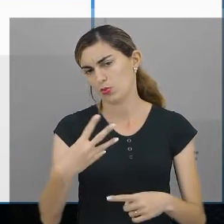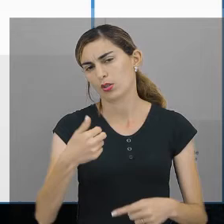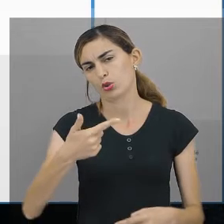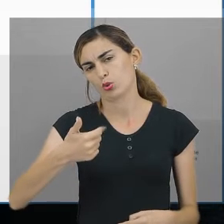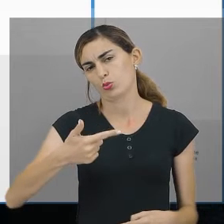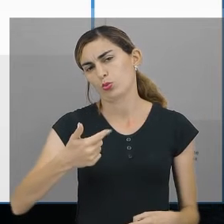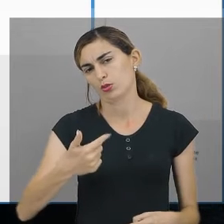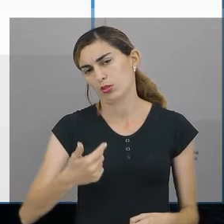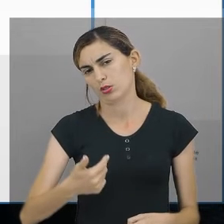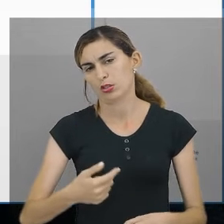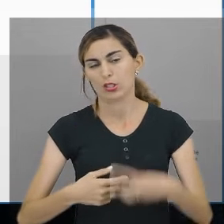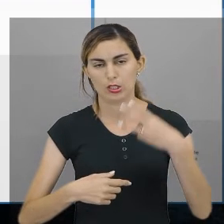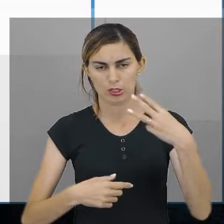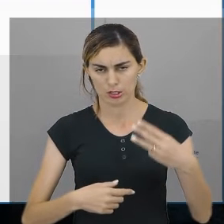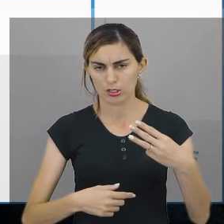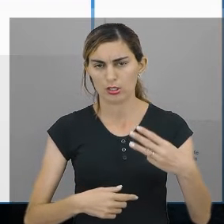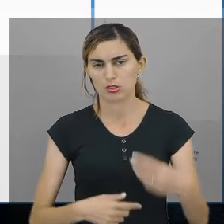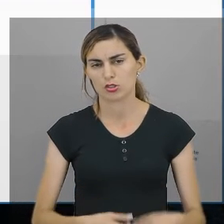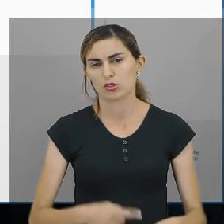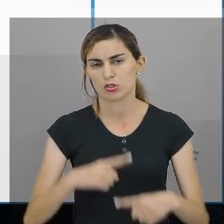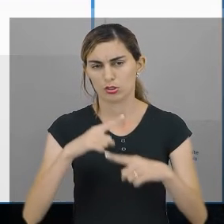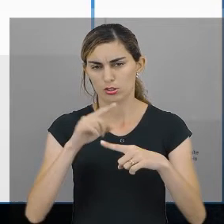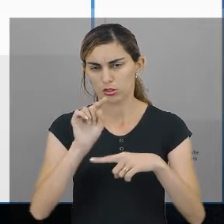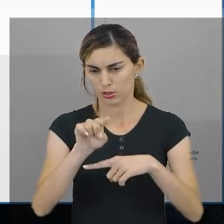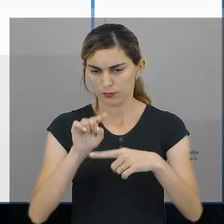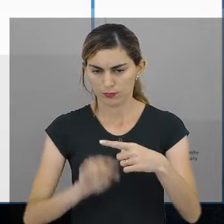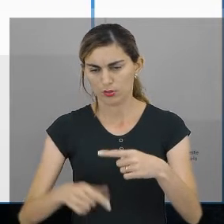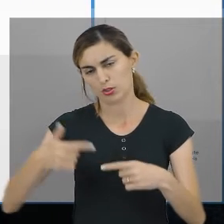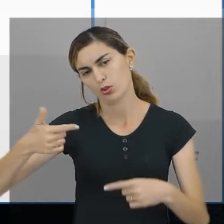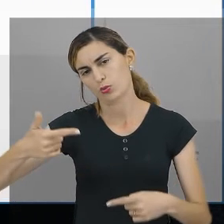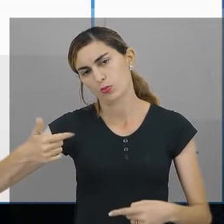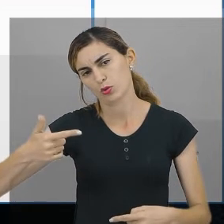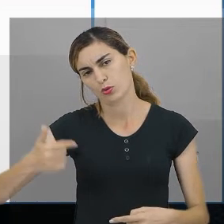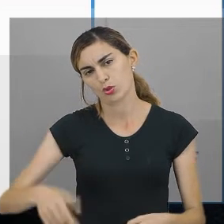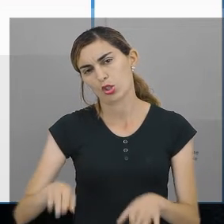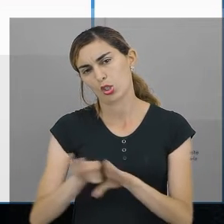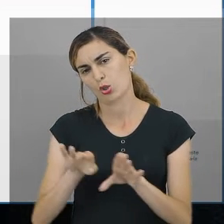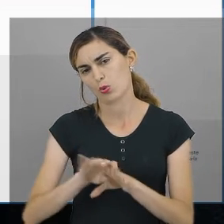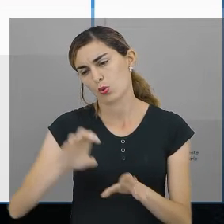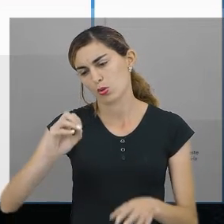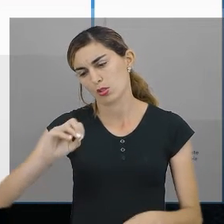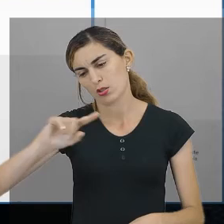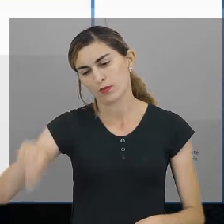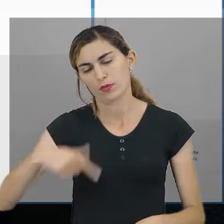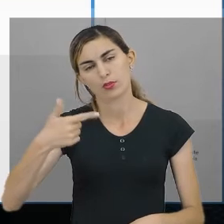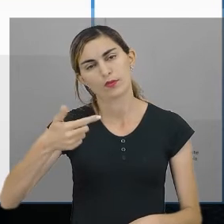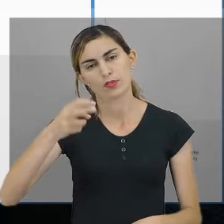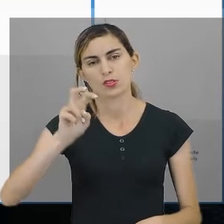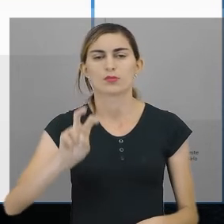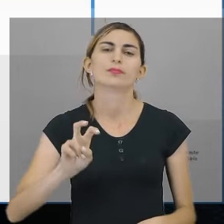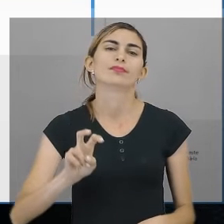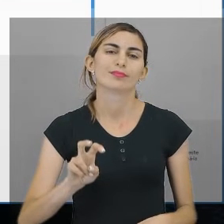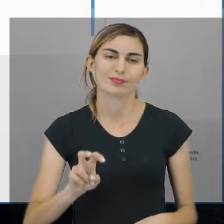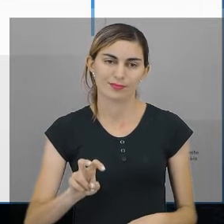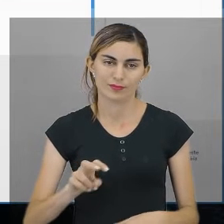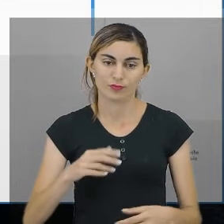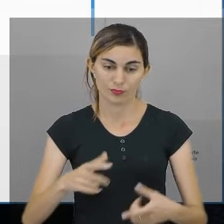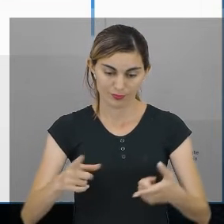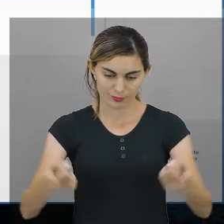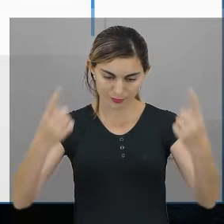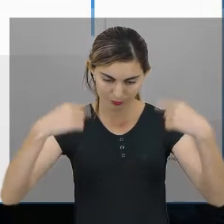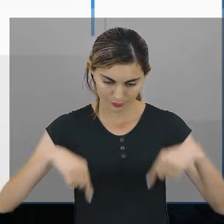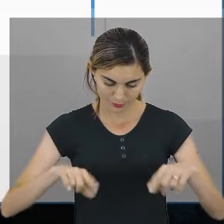3 dividido por 12 igual a 0,25. O próximo